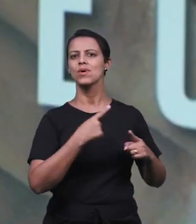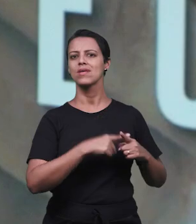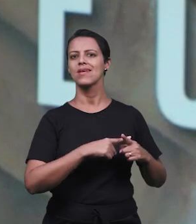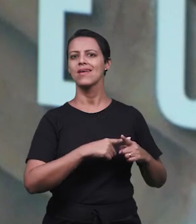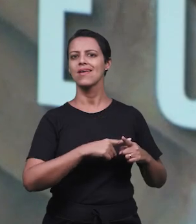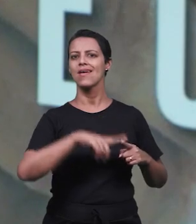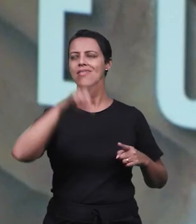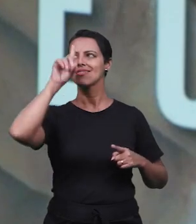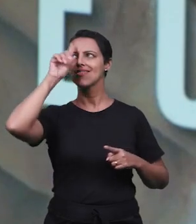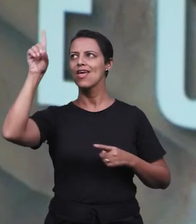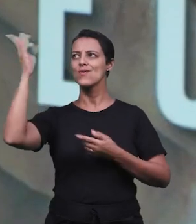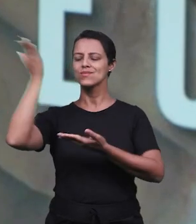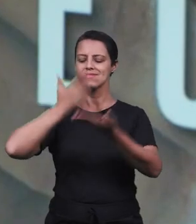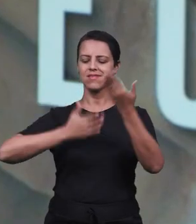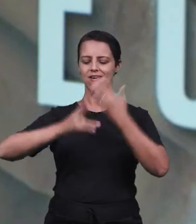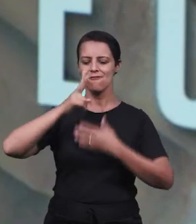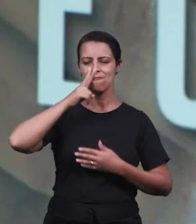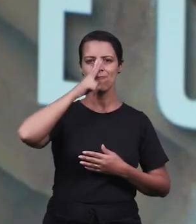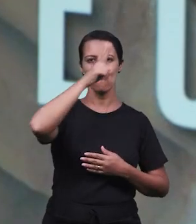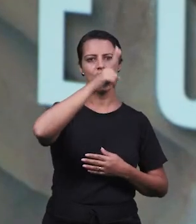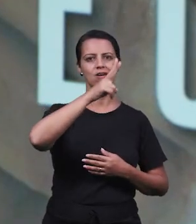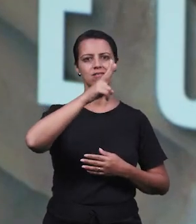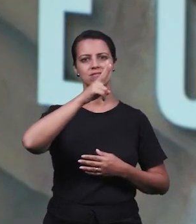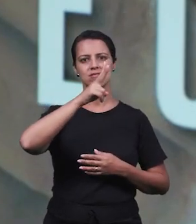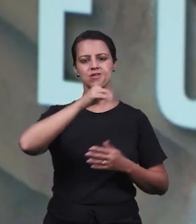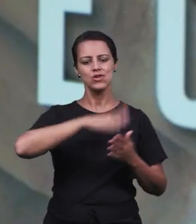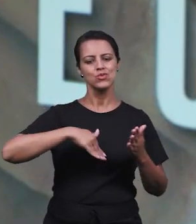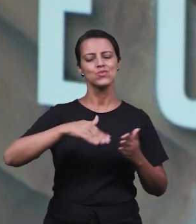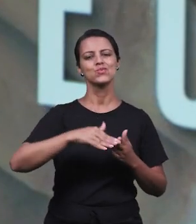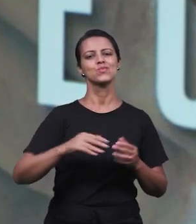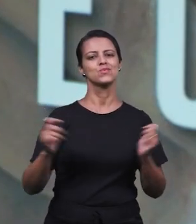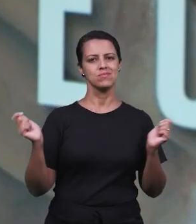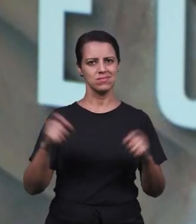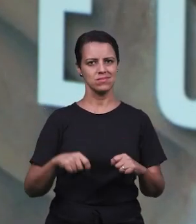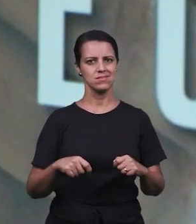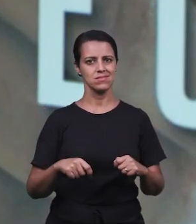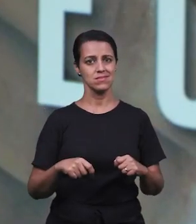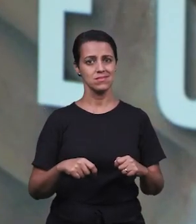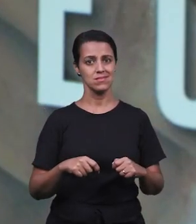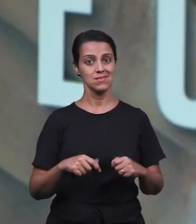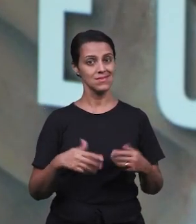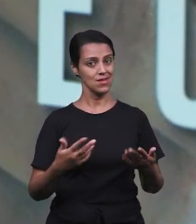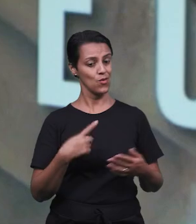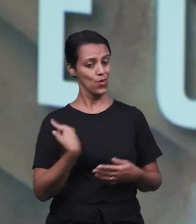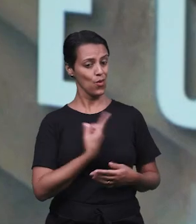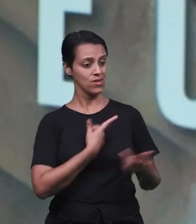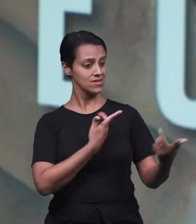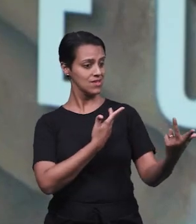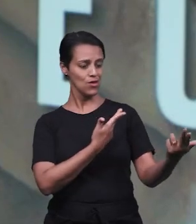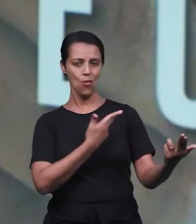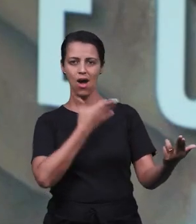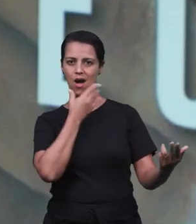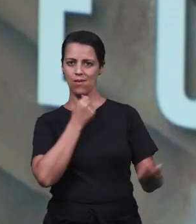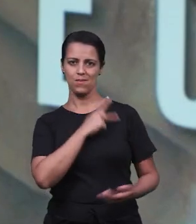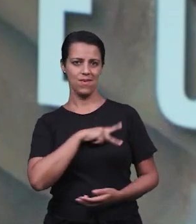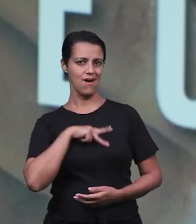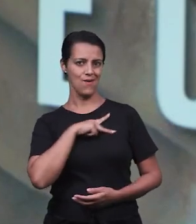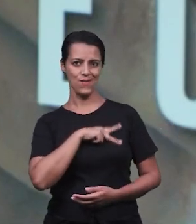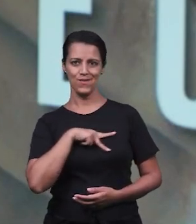fortalece. Então nós estamos vivendo a mesma experiência de Paulo. Nós não somos pesados a